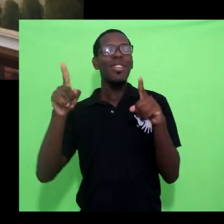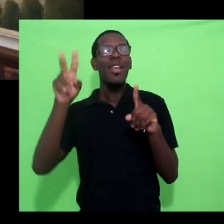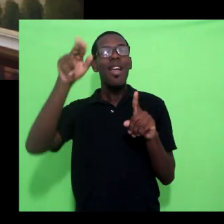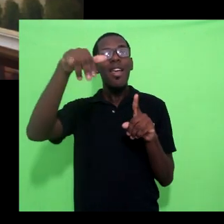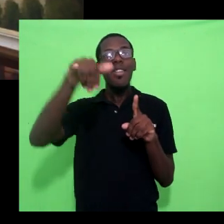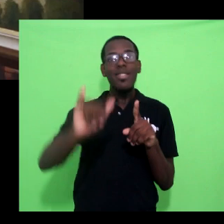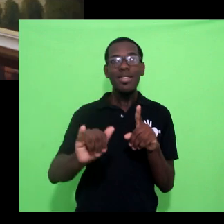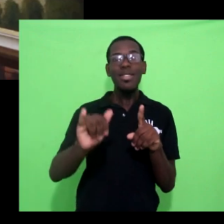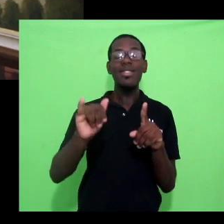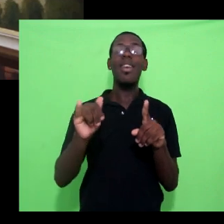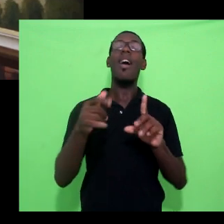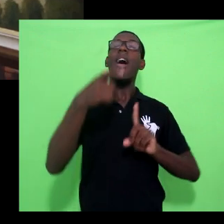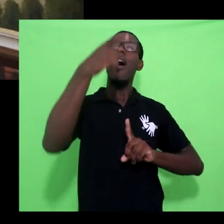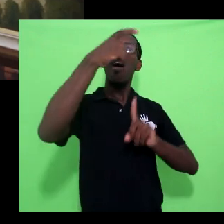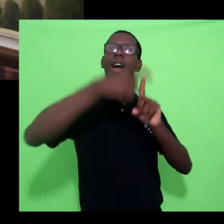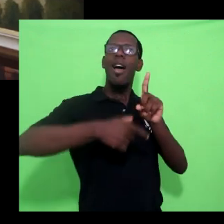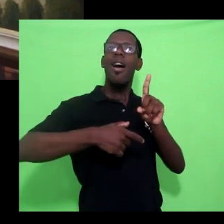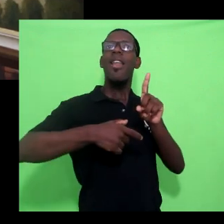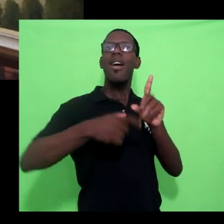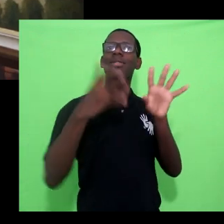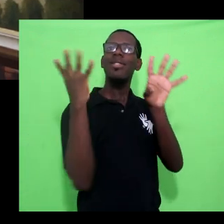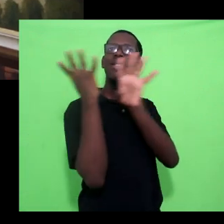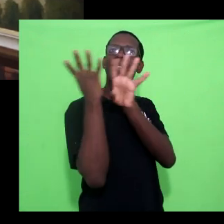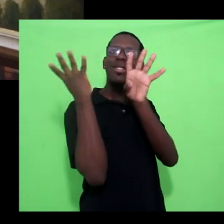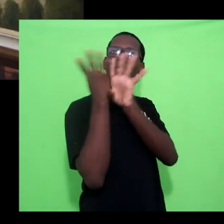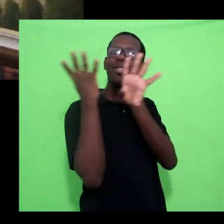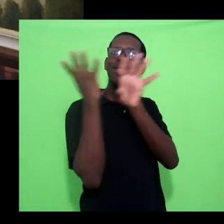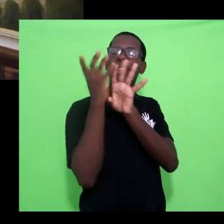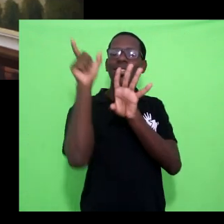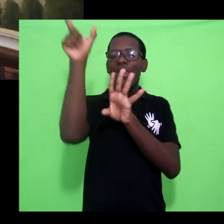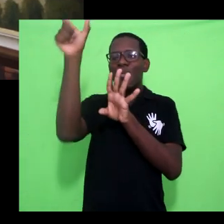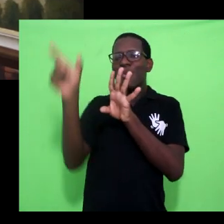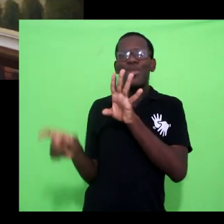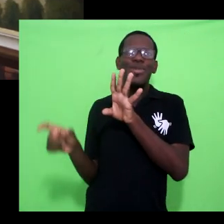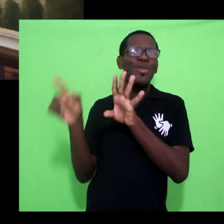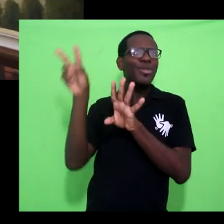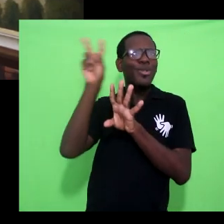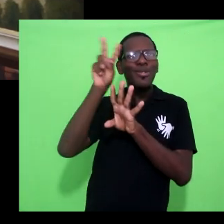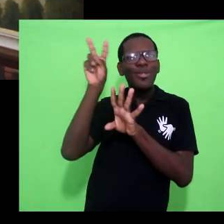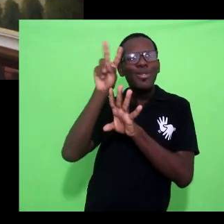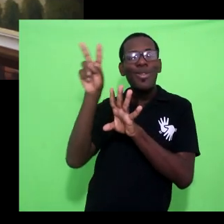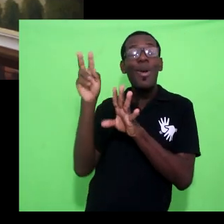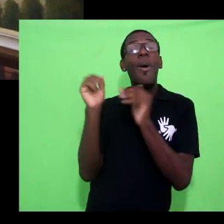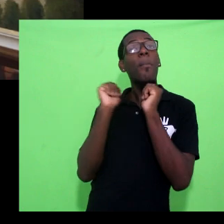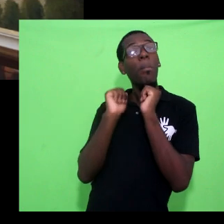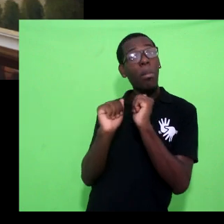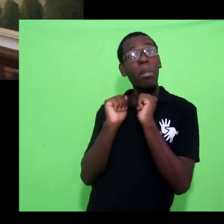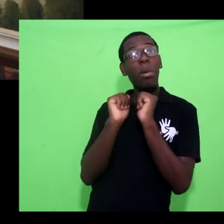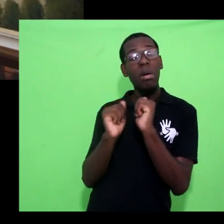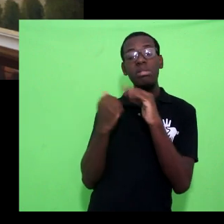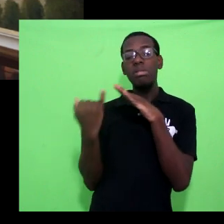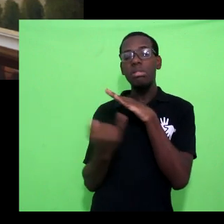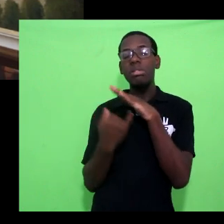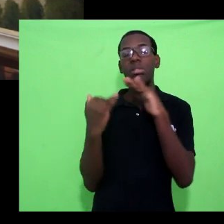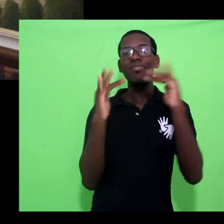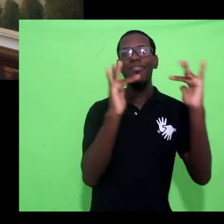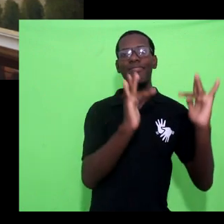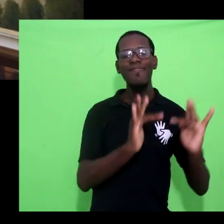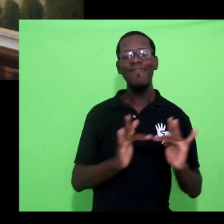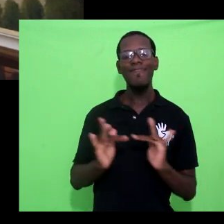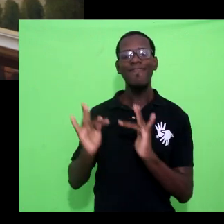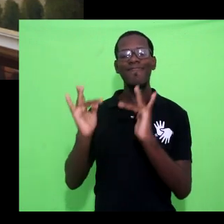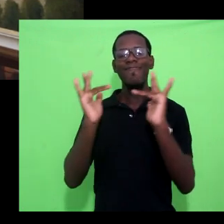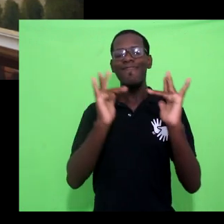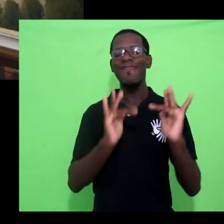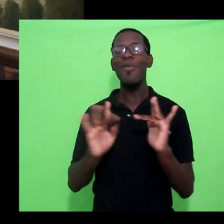esse instituto, se torne uma peça-chave para a própria identidade de Baixada Fluminense, identidade de Nova Iguaçu. Né, as pessoas